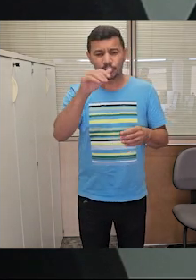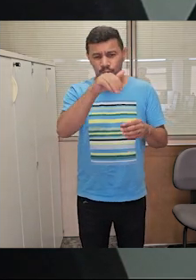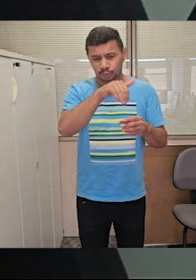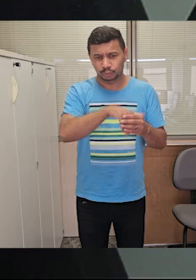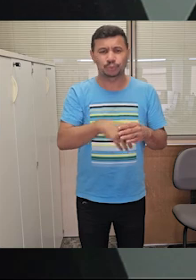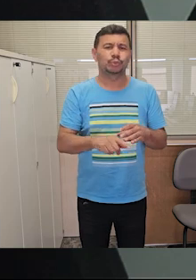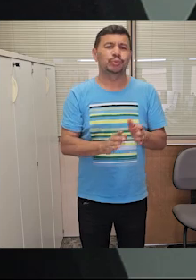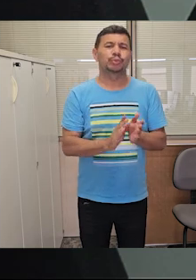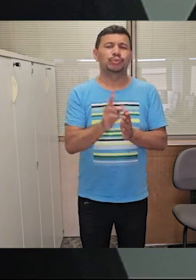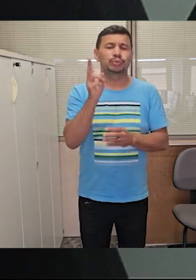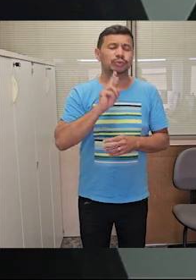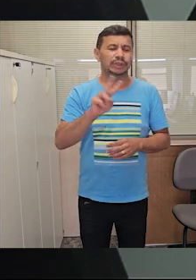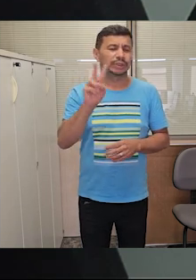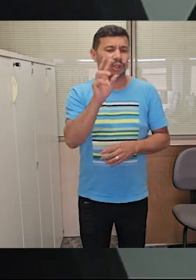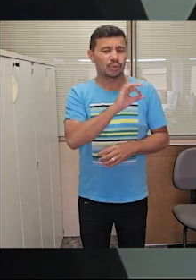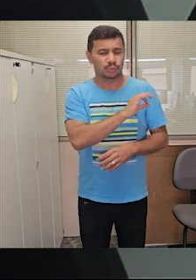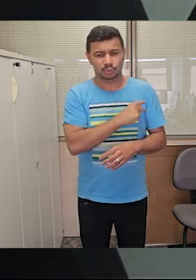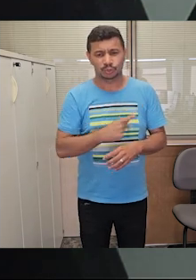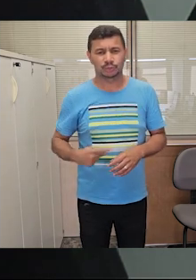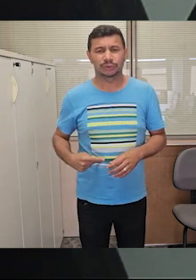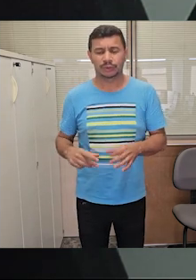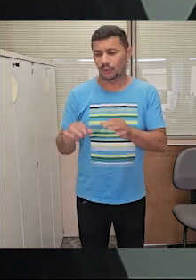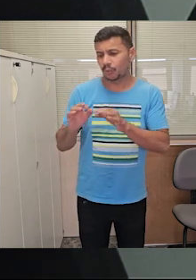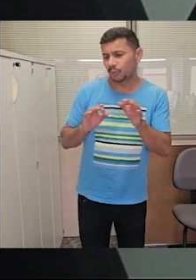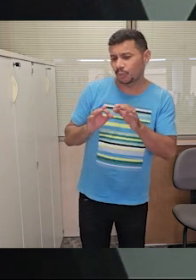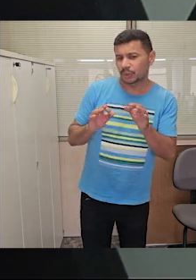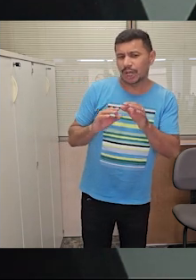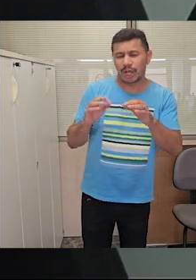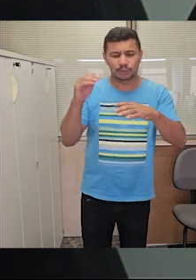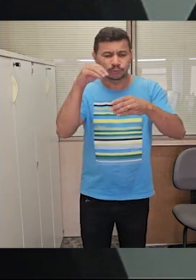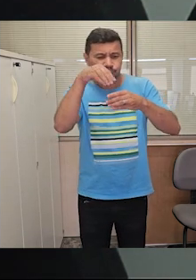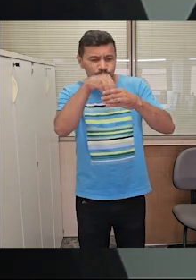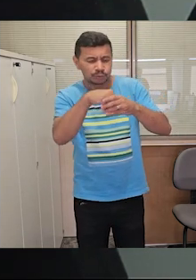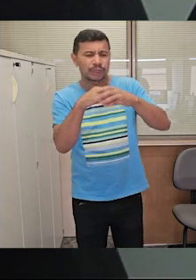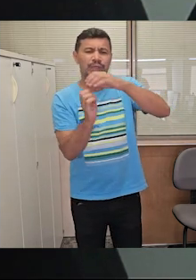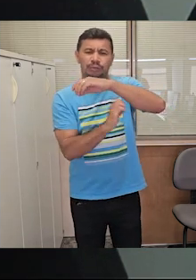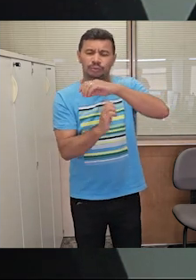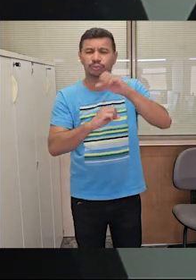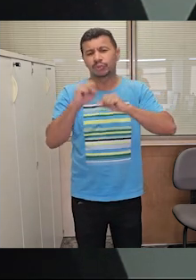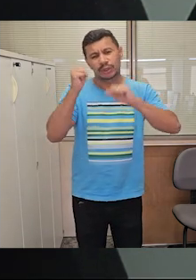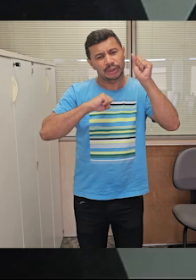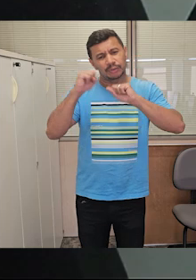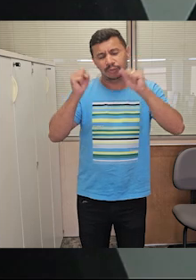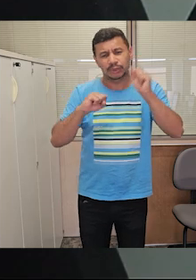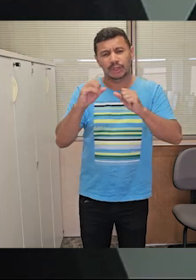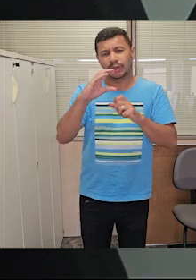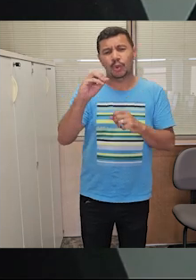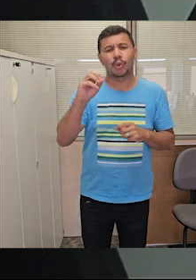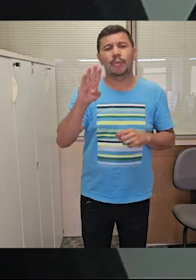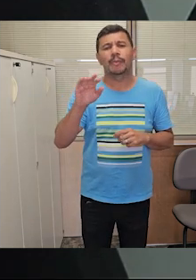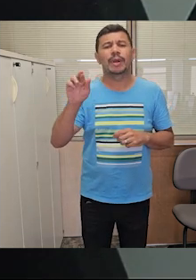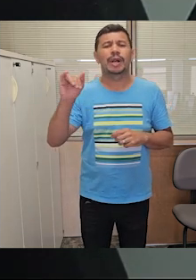de todo um trabalho organizado que tinha no interior das fábricas. Na Cobrasma, por exemplo, desde